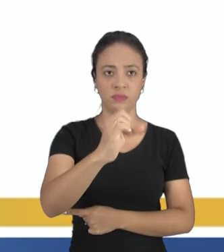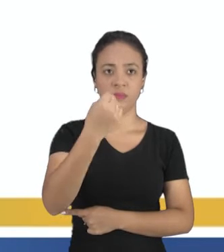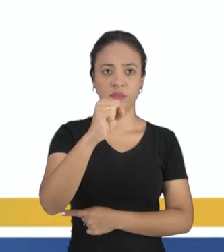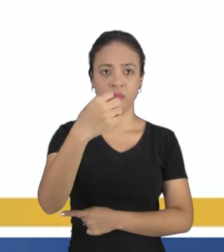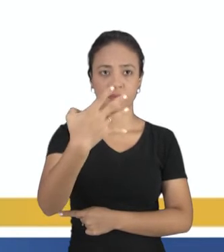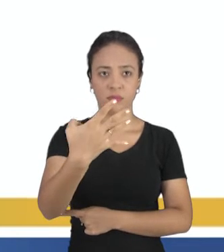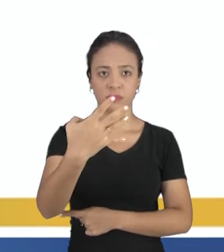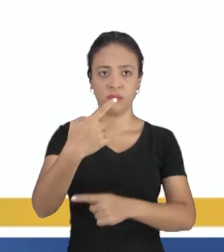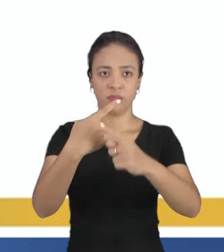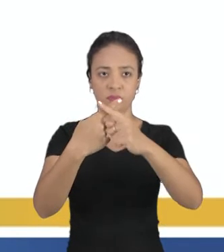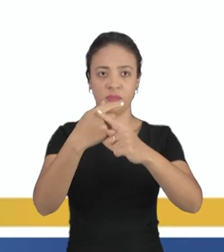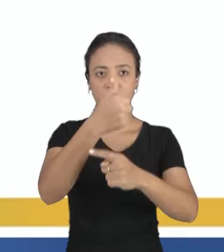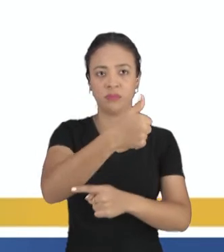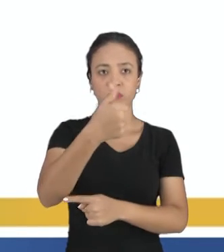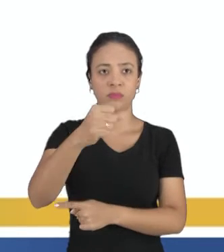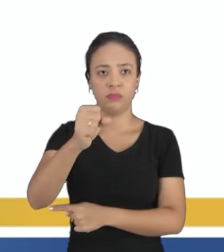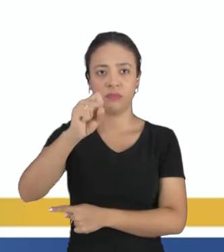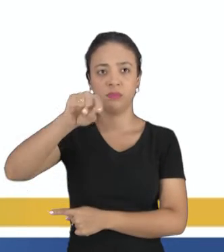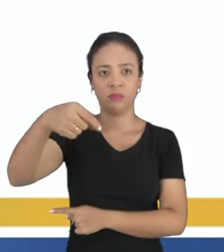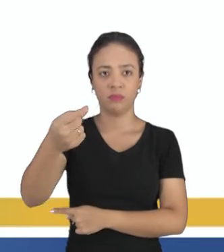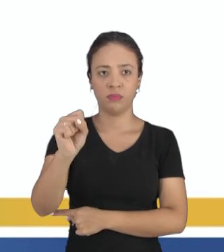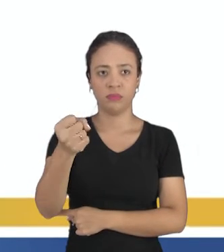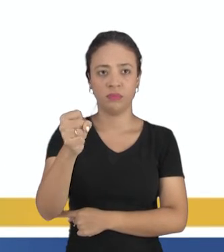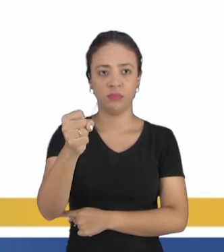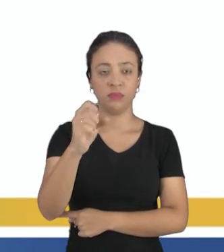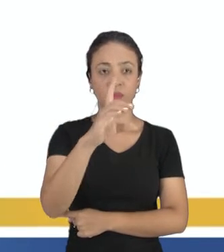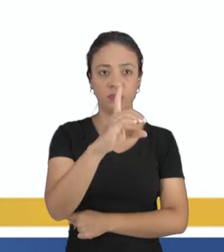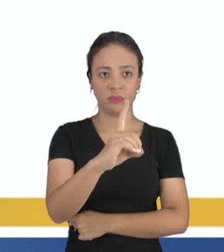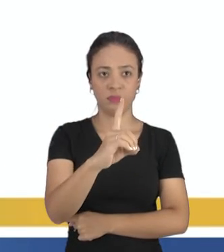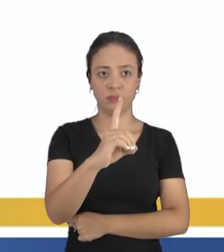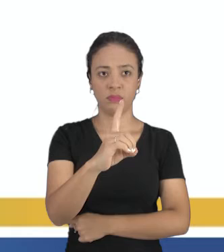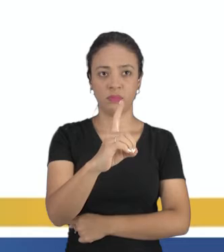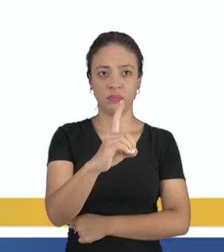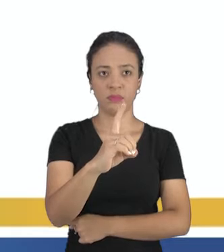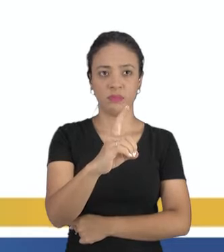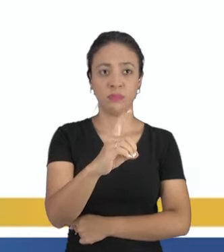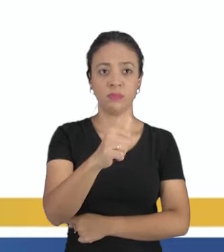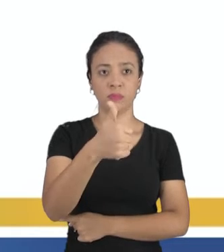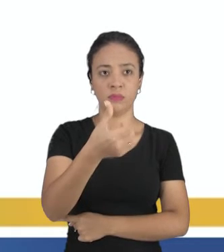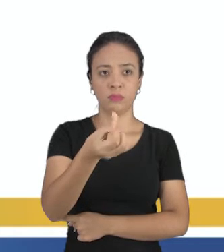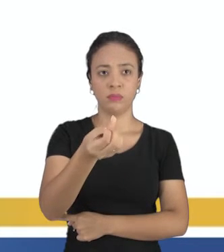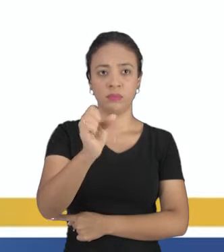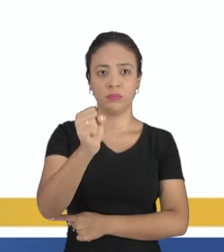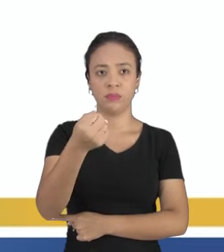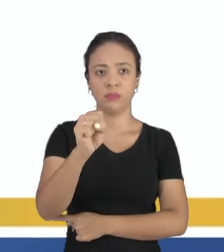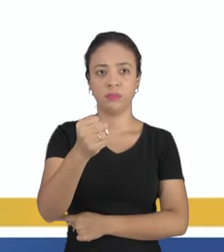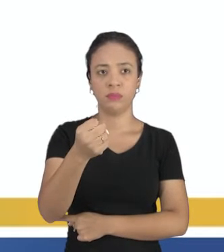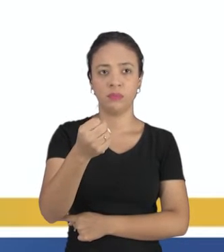C, 84 por 118,8. Letra D,